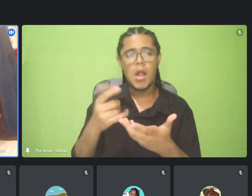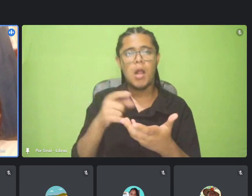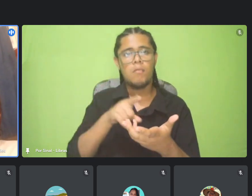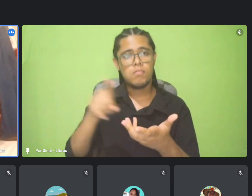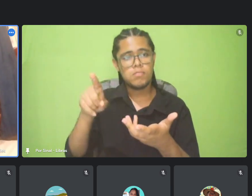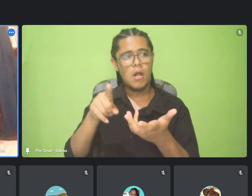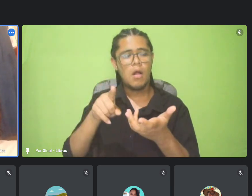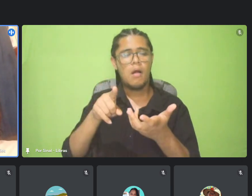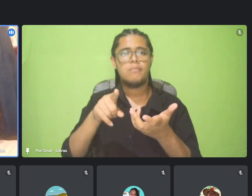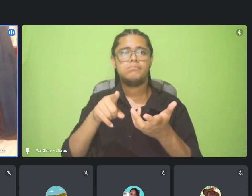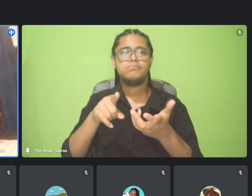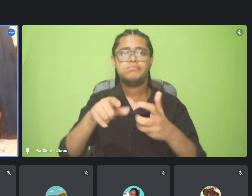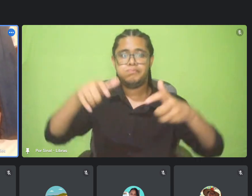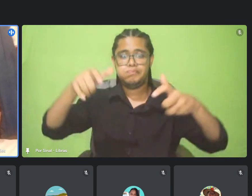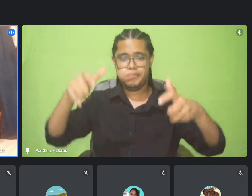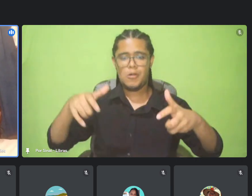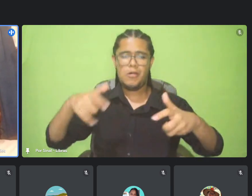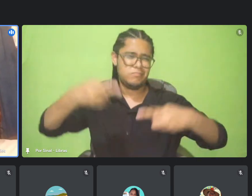ele estava